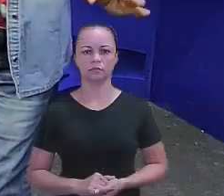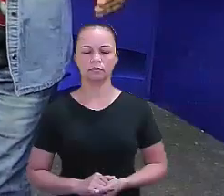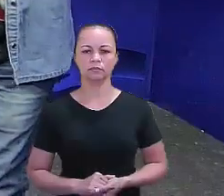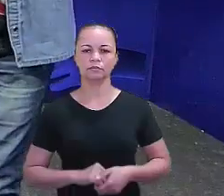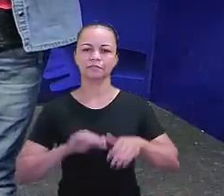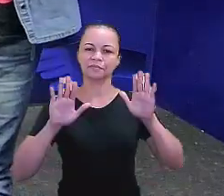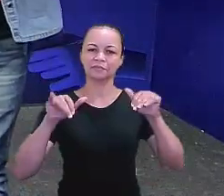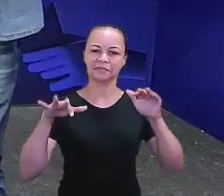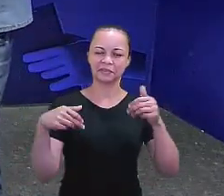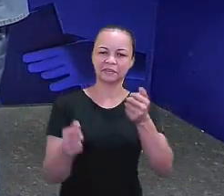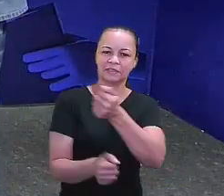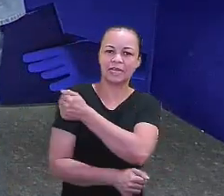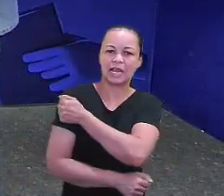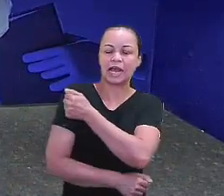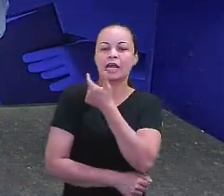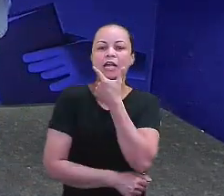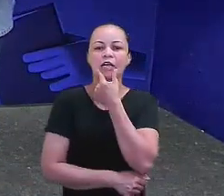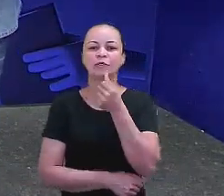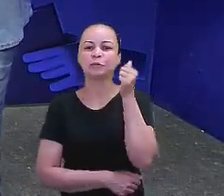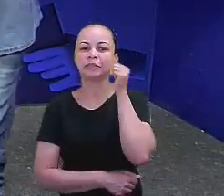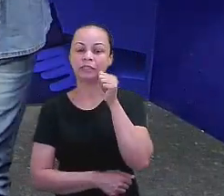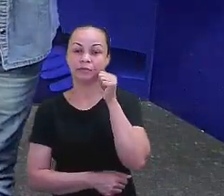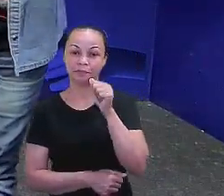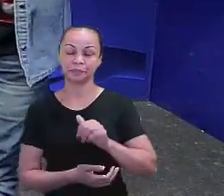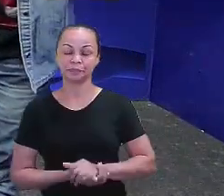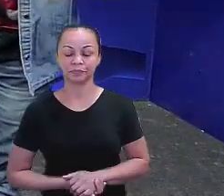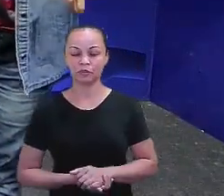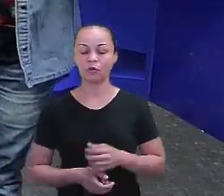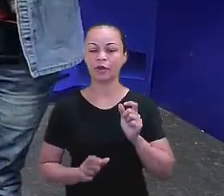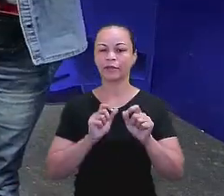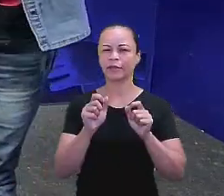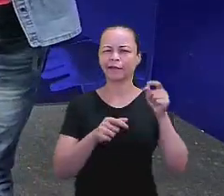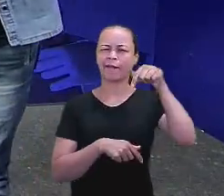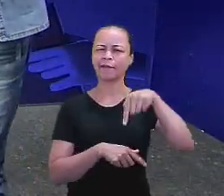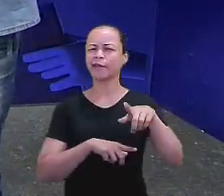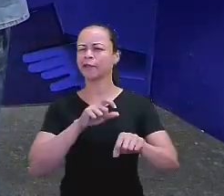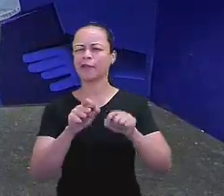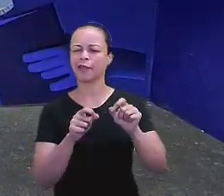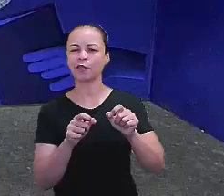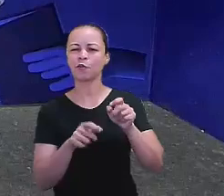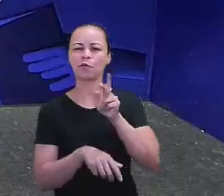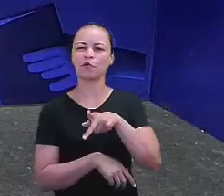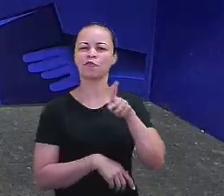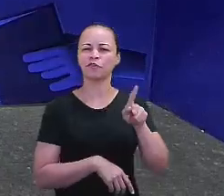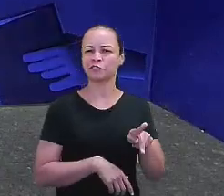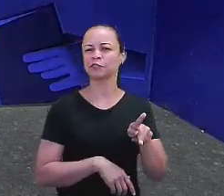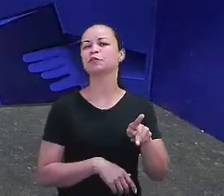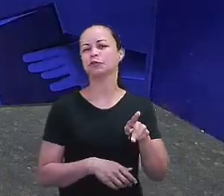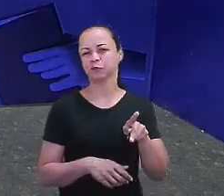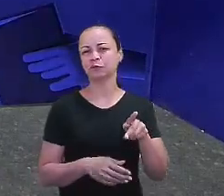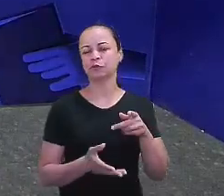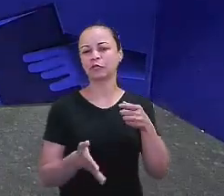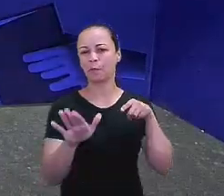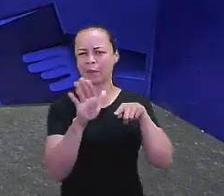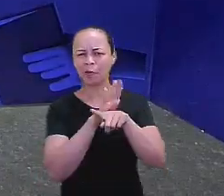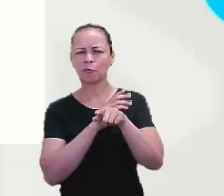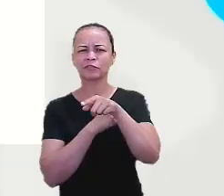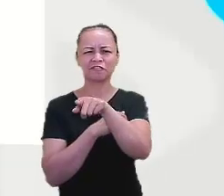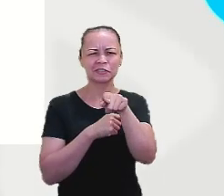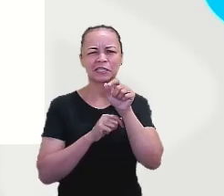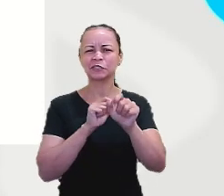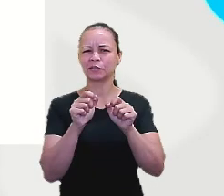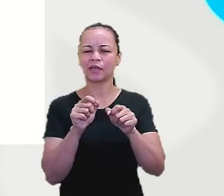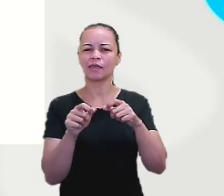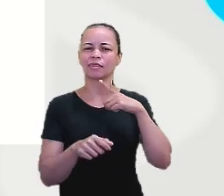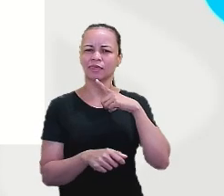Salve, salve, aluna e aluno. Olha quem está aqui na área fazendo aquela perguntinha básica. Tem aluno aí? Eu espero que sim. Abra essa imagem